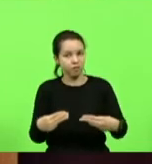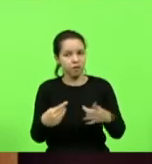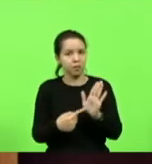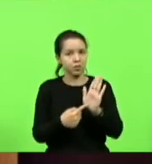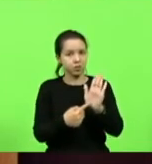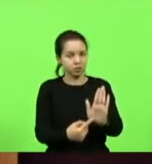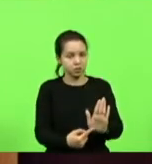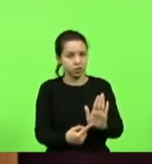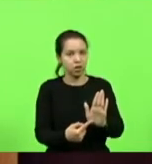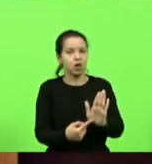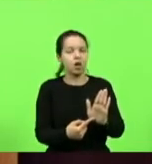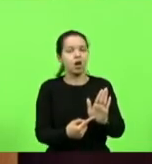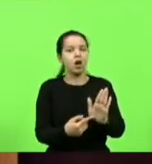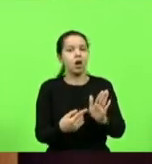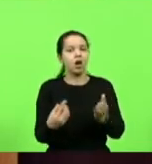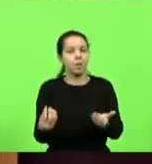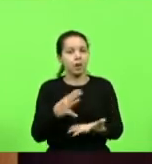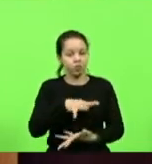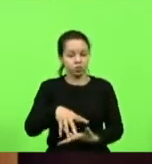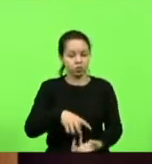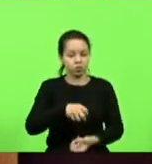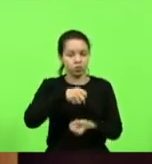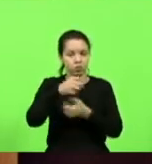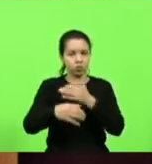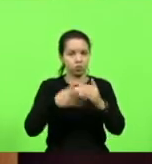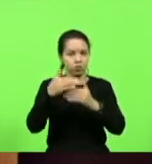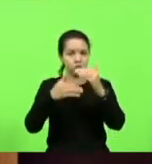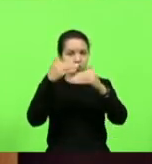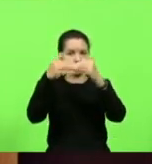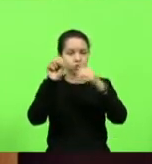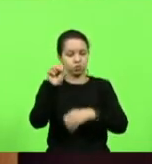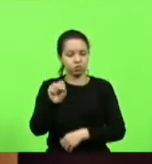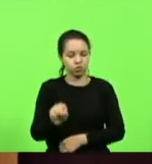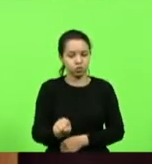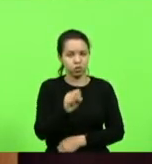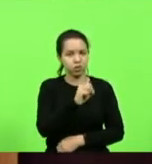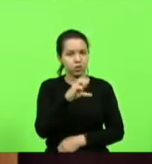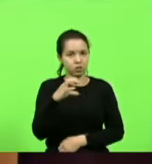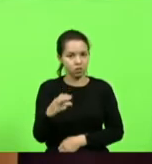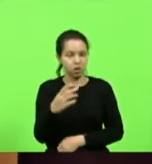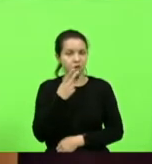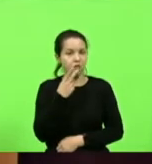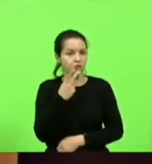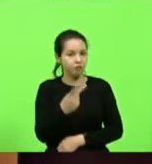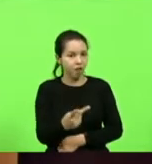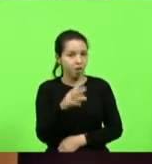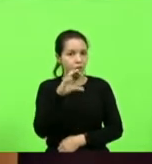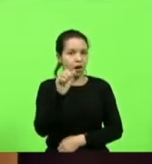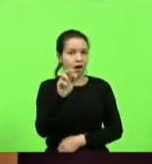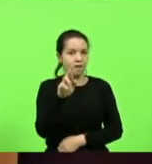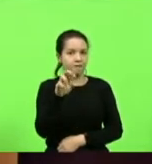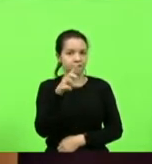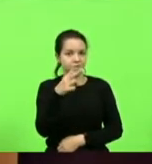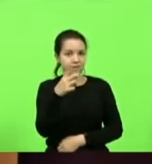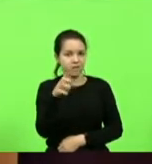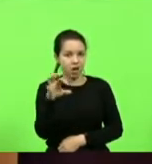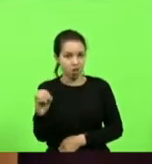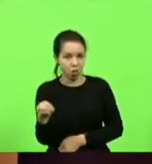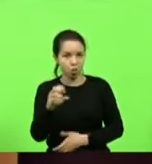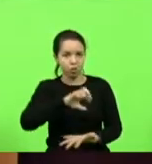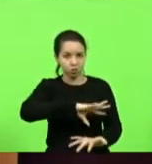sustentável do carvão do sul catarinense. Companheiros, quando eu falo carvão sustentável, entendam o